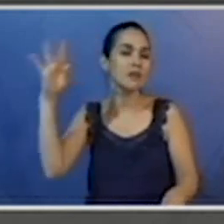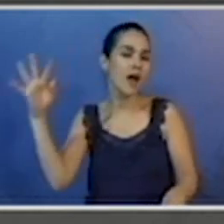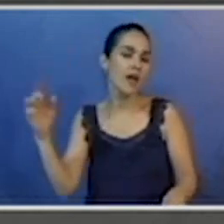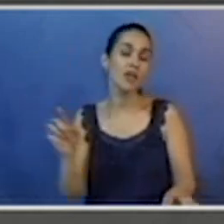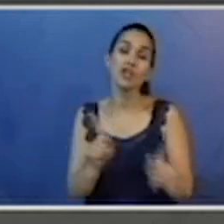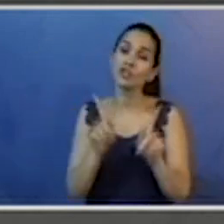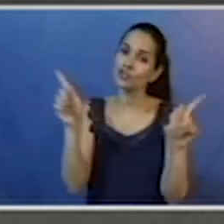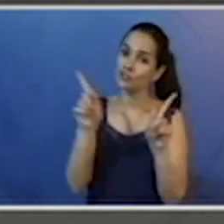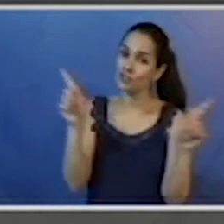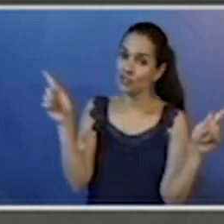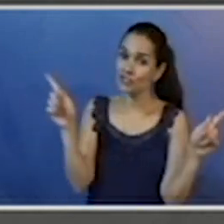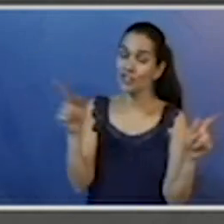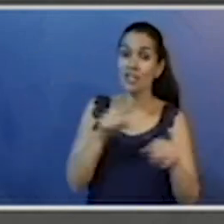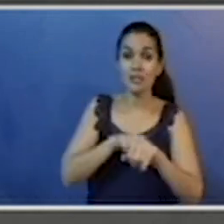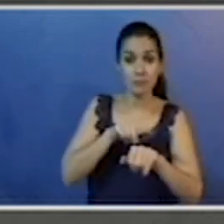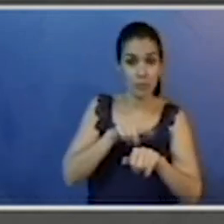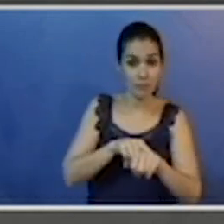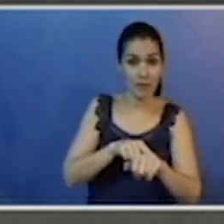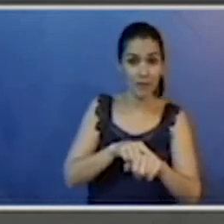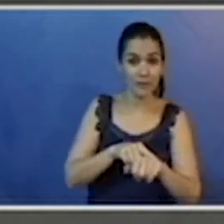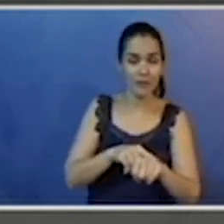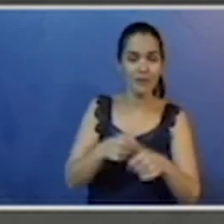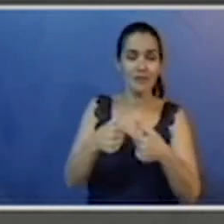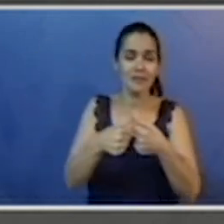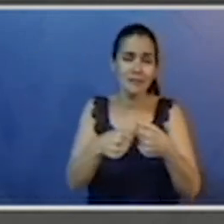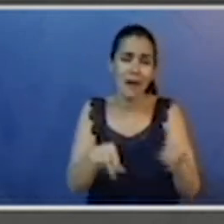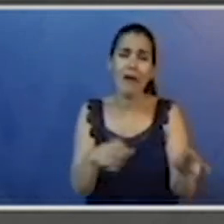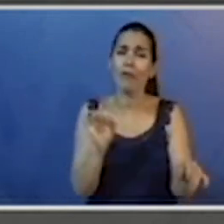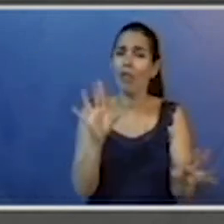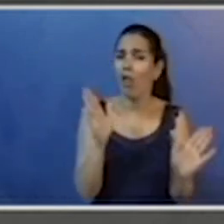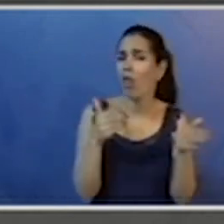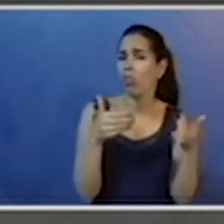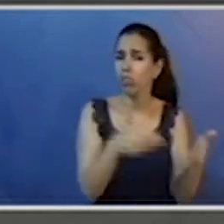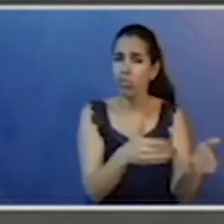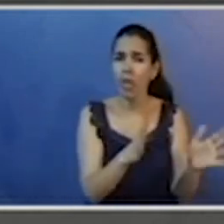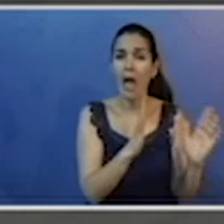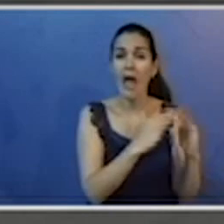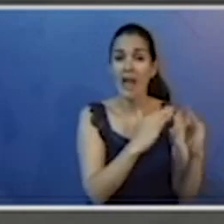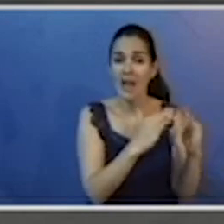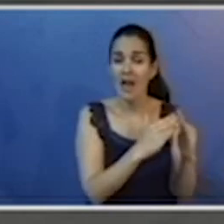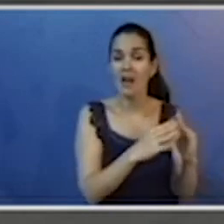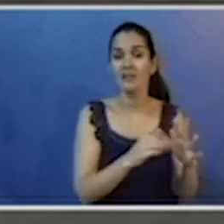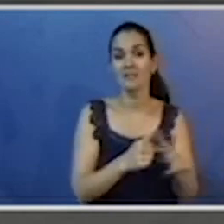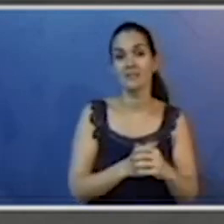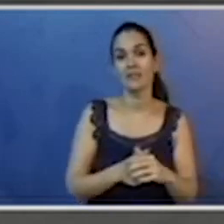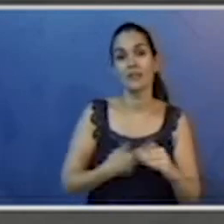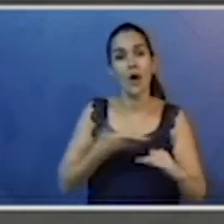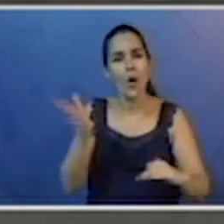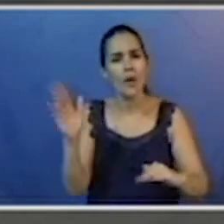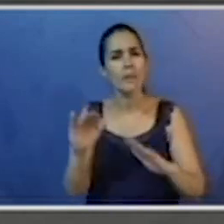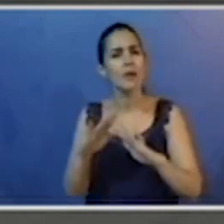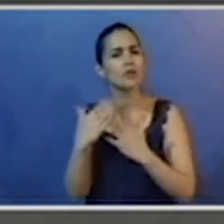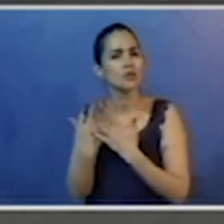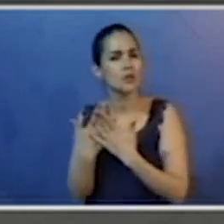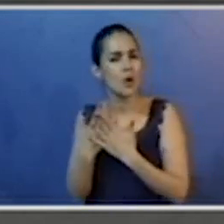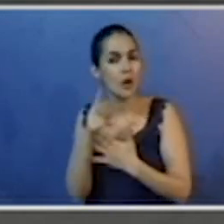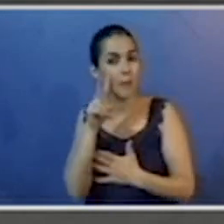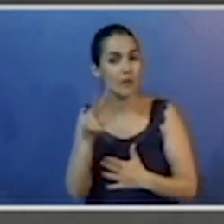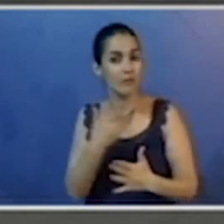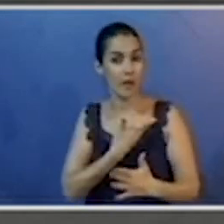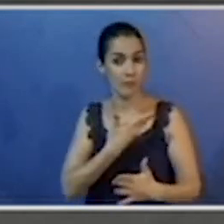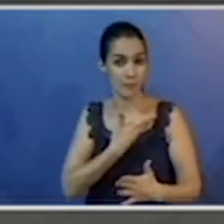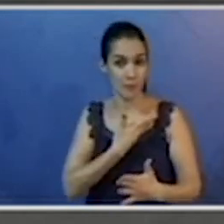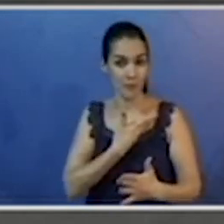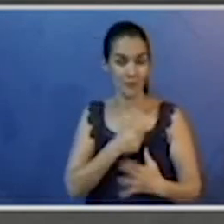divertir nesse momento em que a gente tá aí tão mal em casa não podemos sair não poder ir para escola rever os amigos